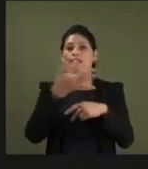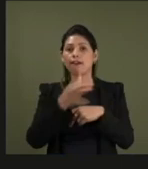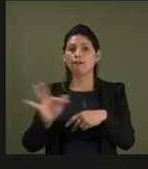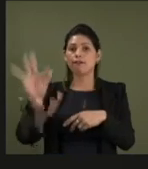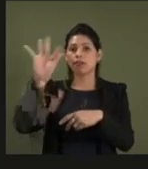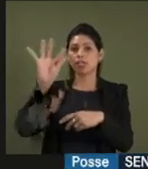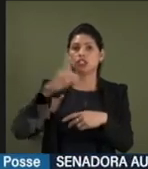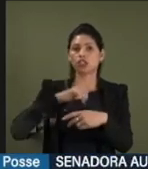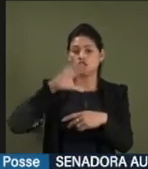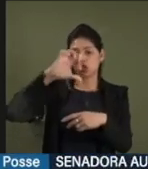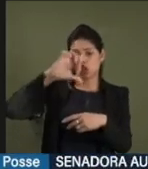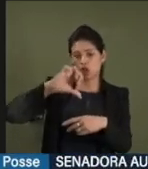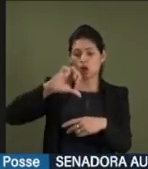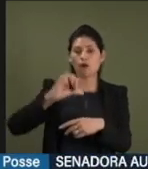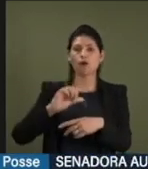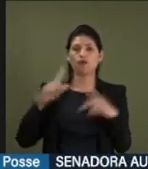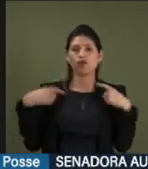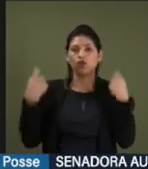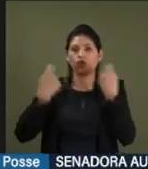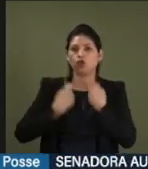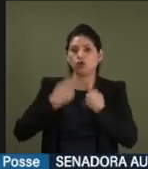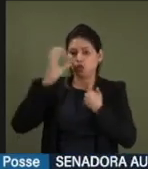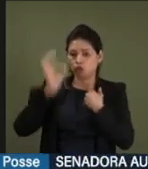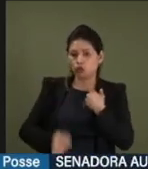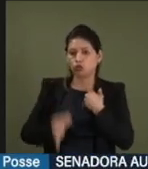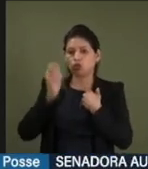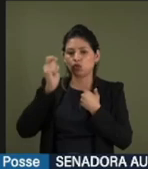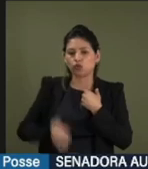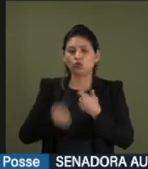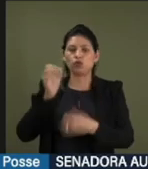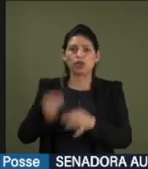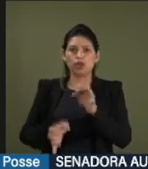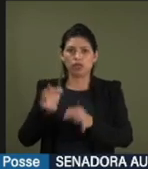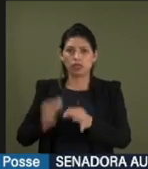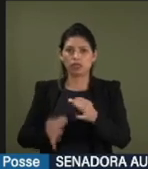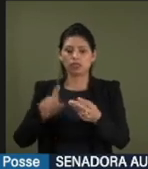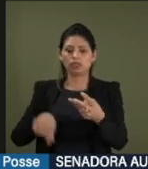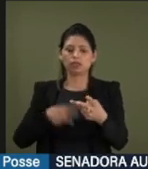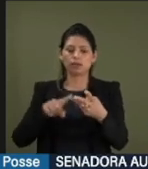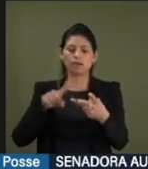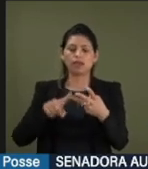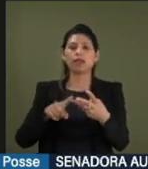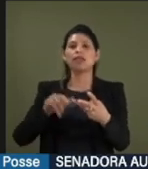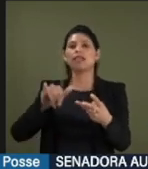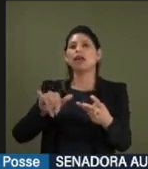havia 156 processos. Na Itália, 15 juízes,